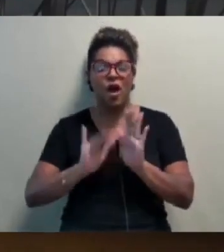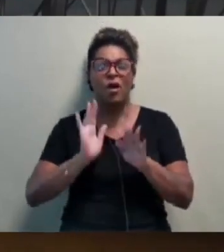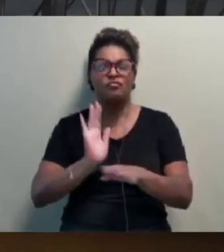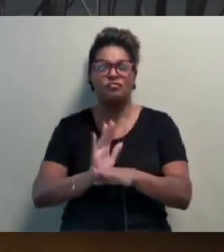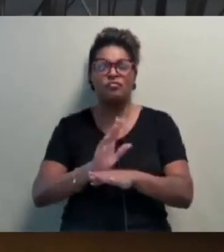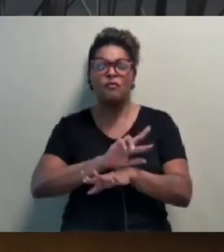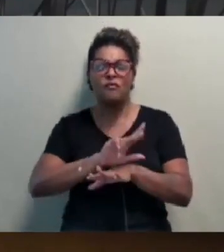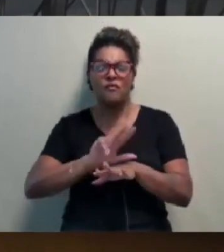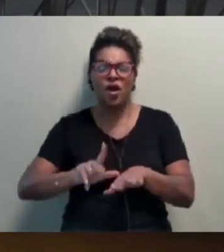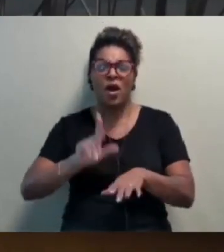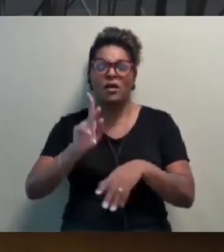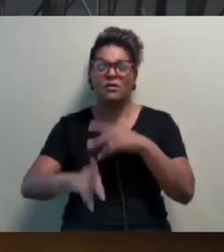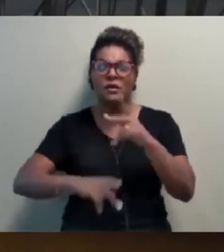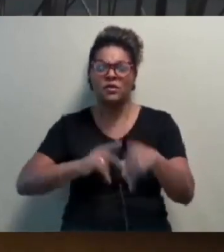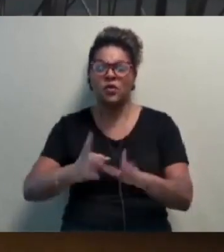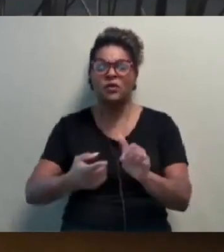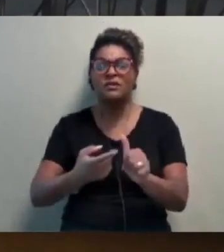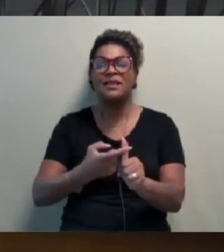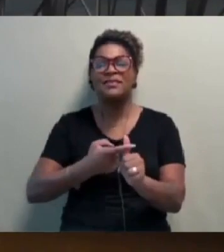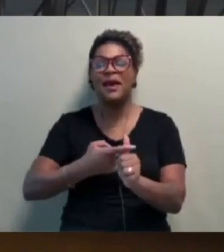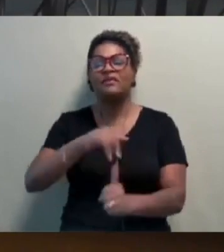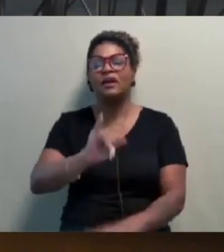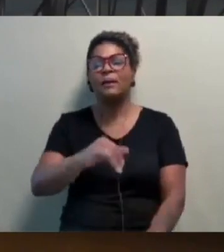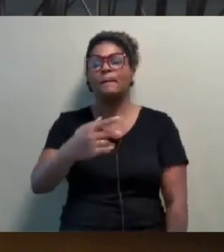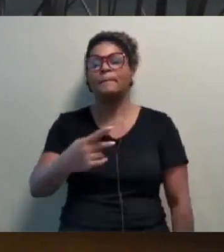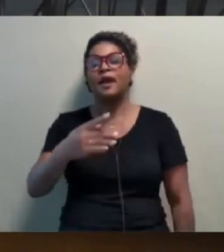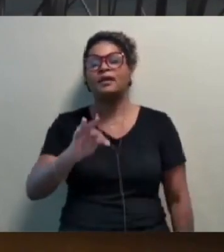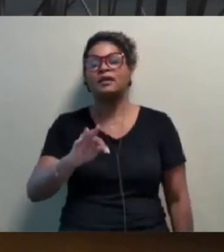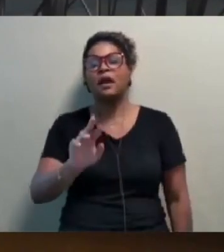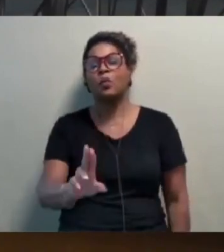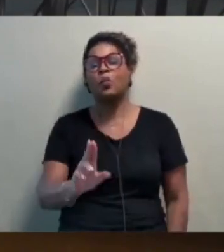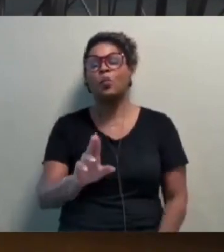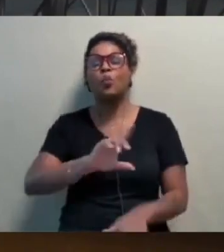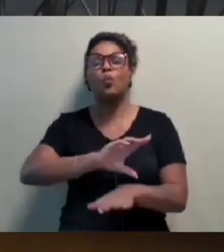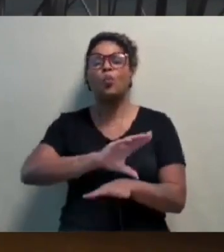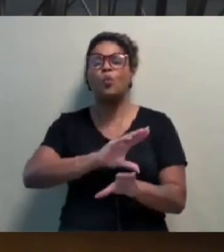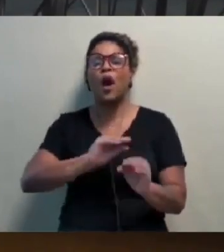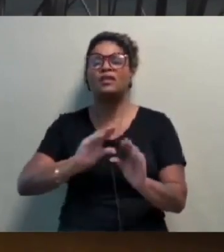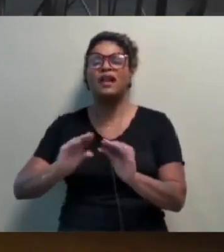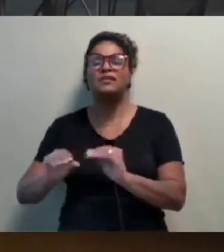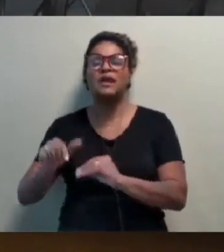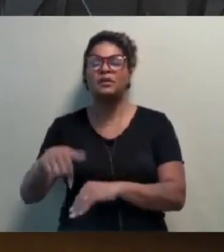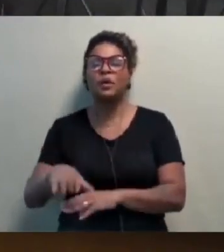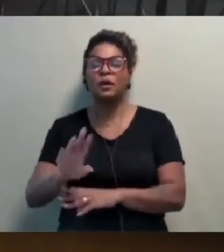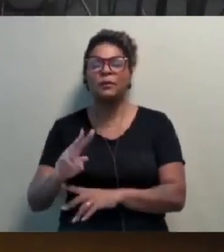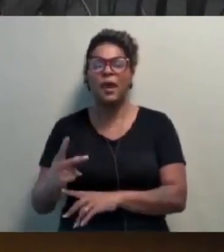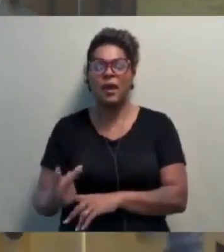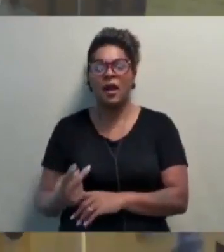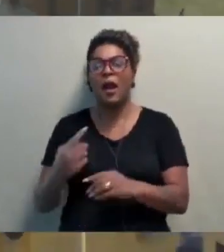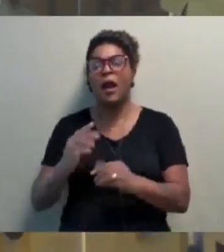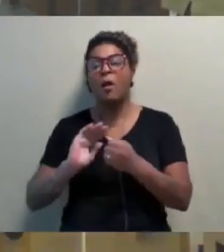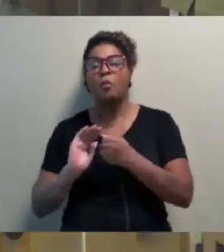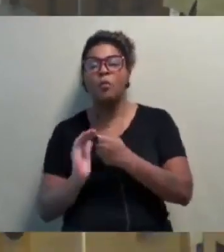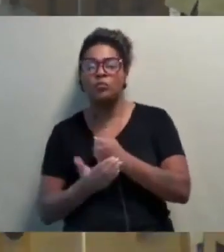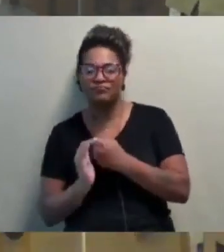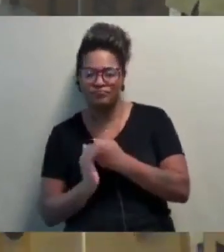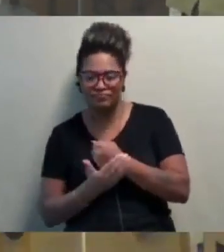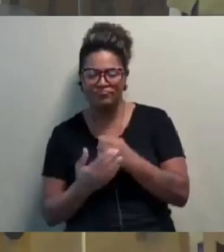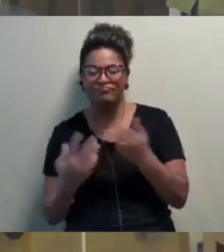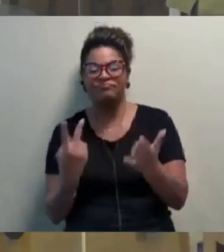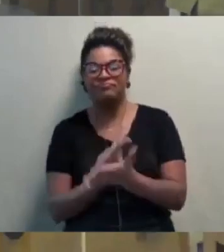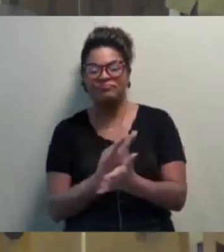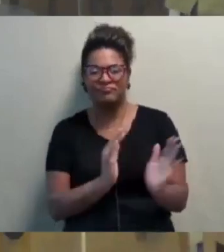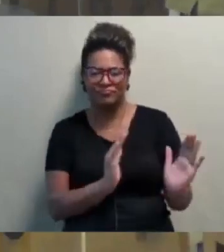devem IPTU atrasado na cidade de Belo Horizonte devido à pandemia também. E